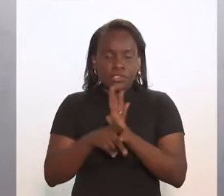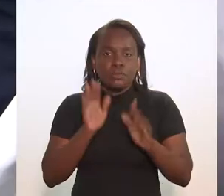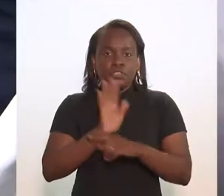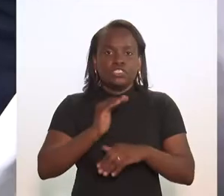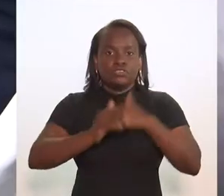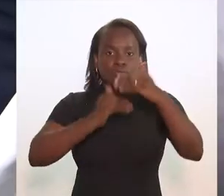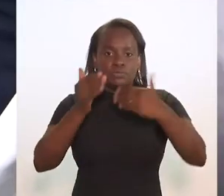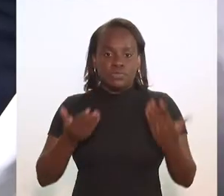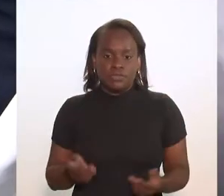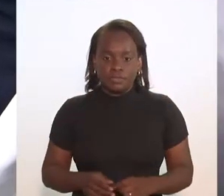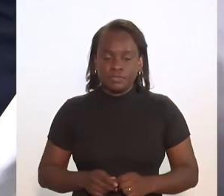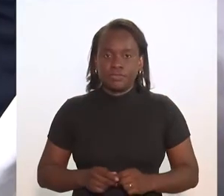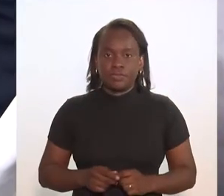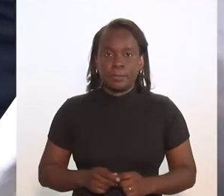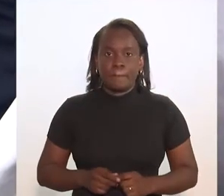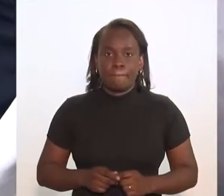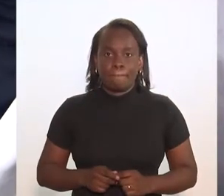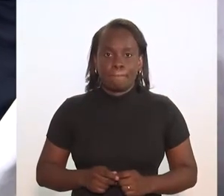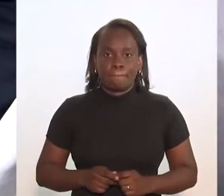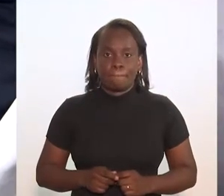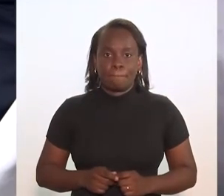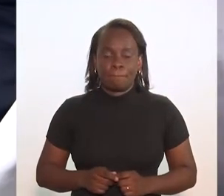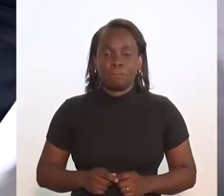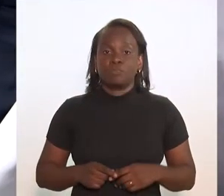objetivos do desenvolvimento sustentável?